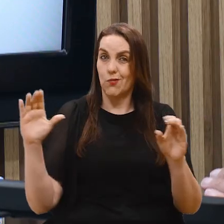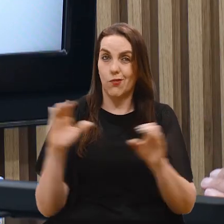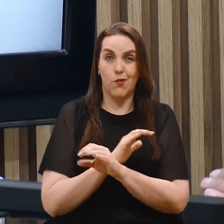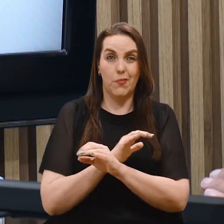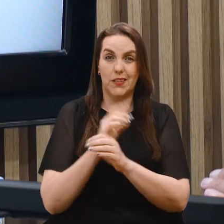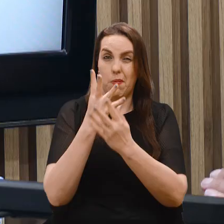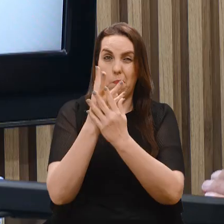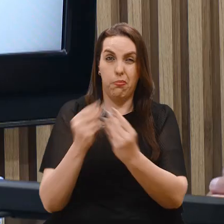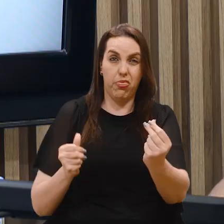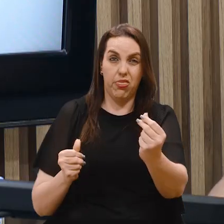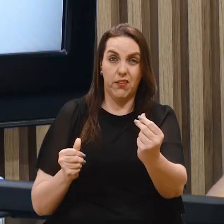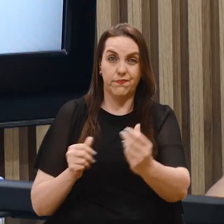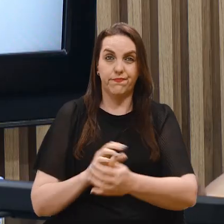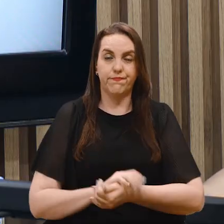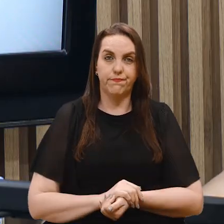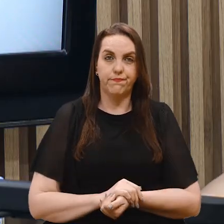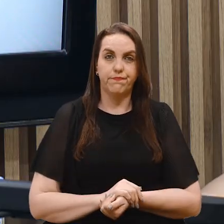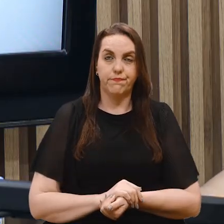destruídas,